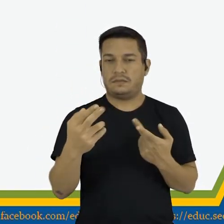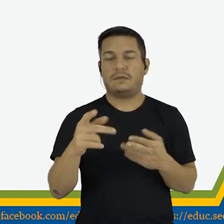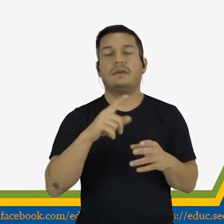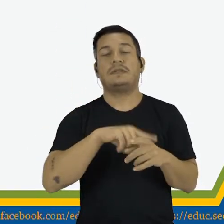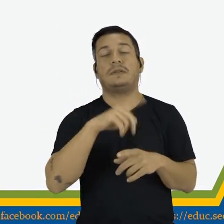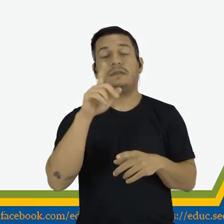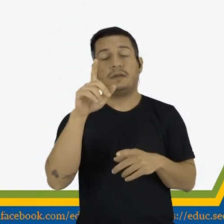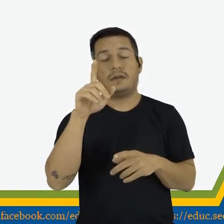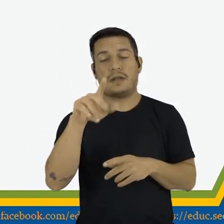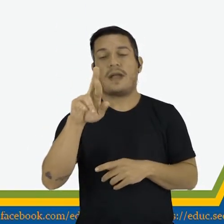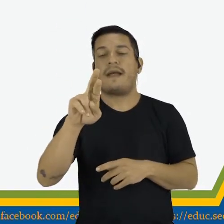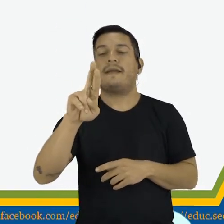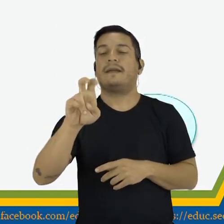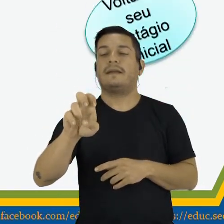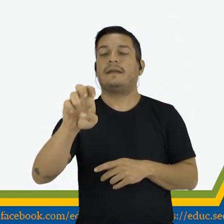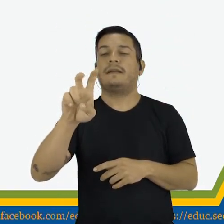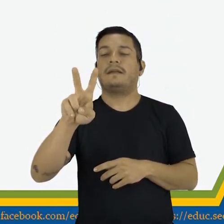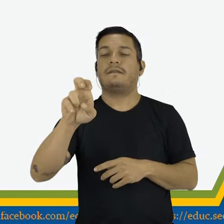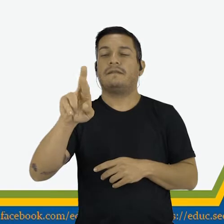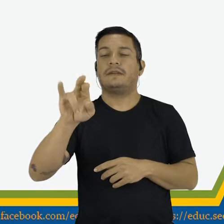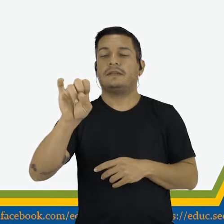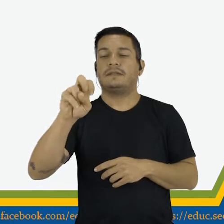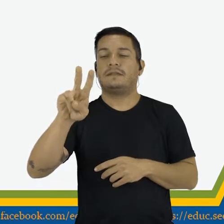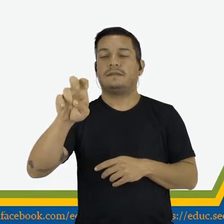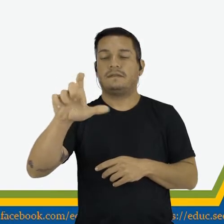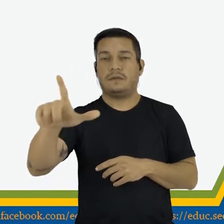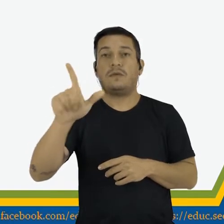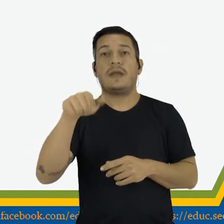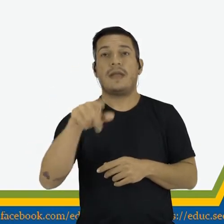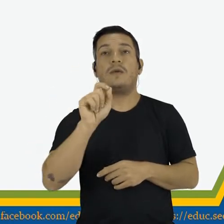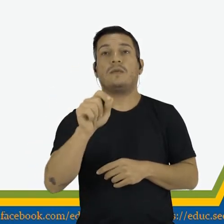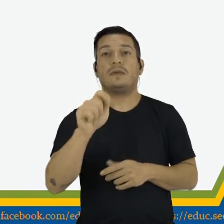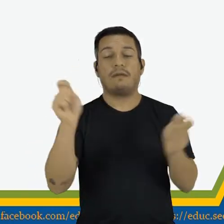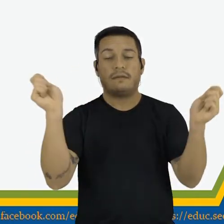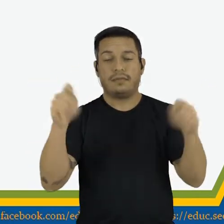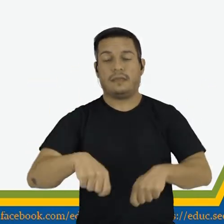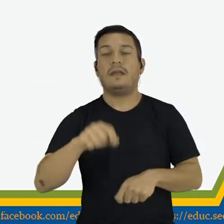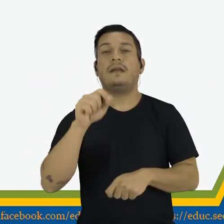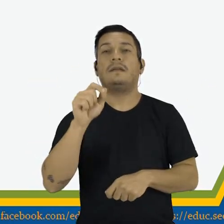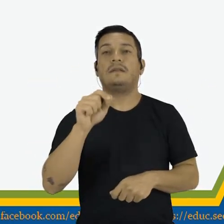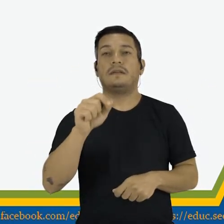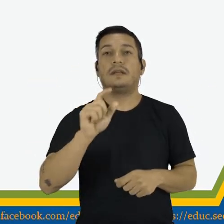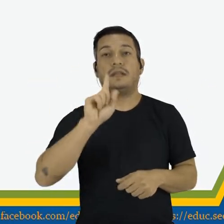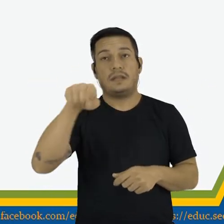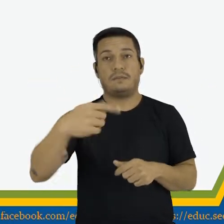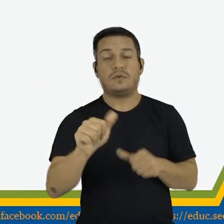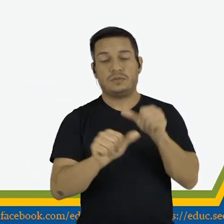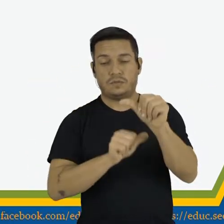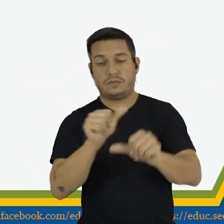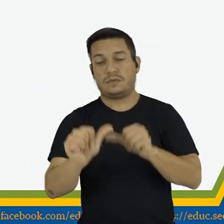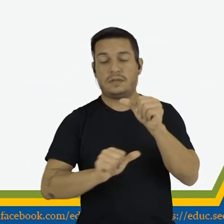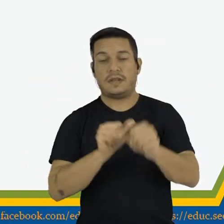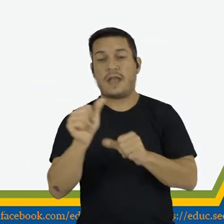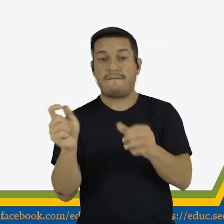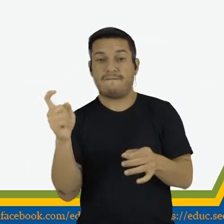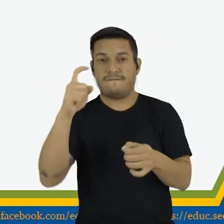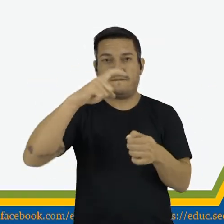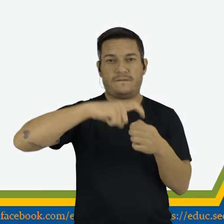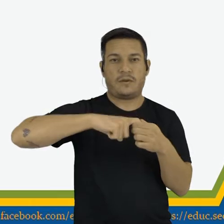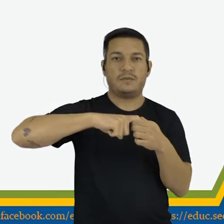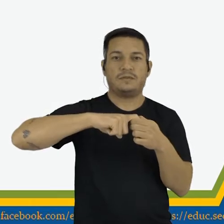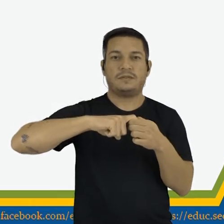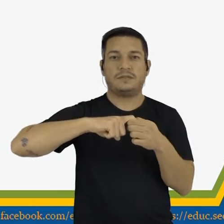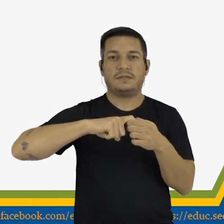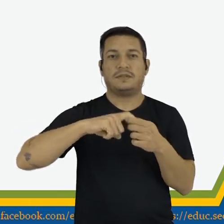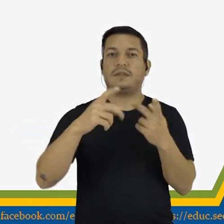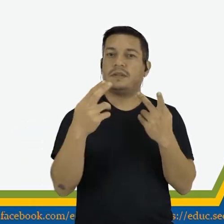A transformação reversível é aquela que é possível, depois de ser modificada, voltar